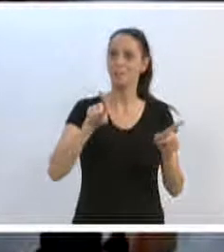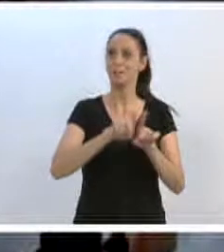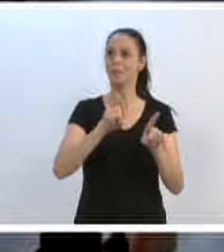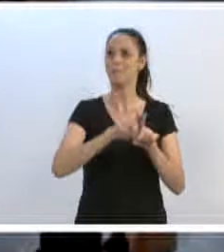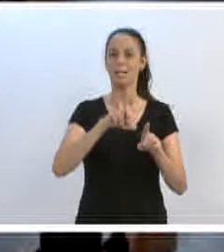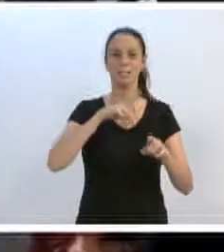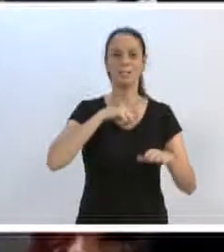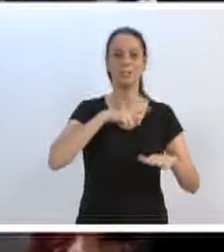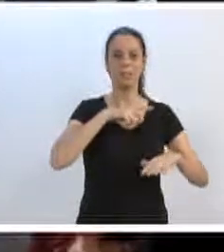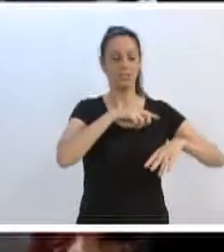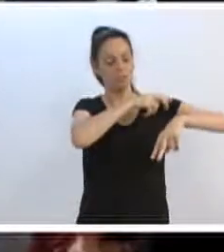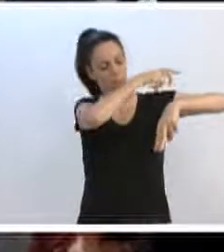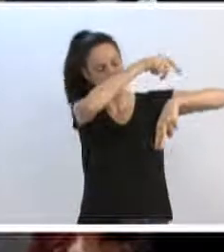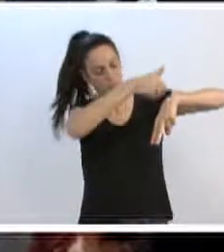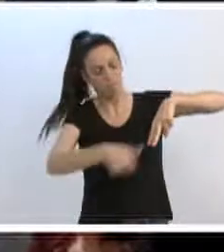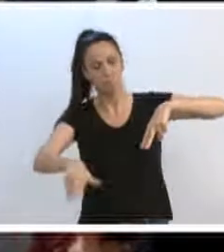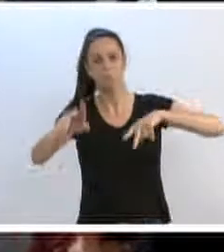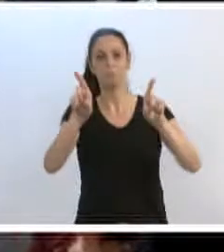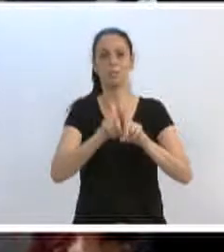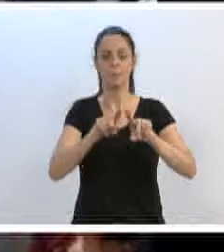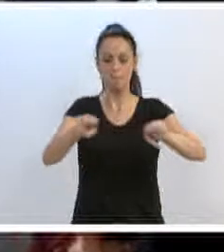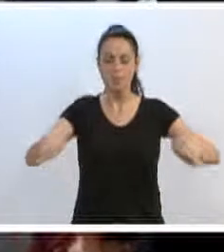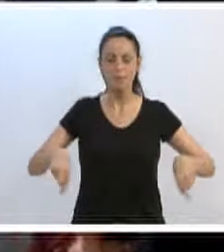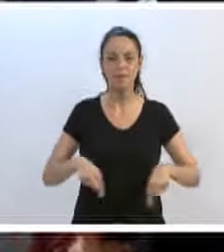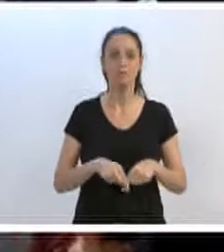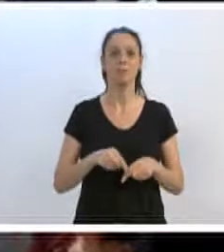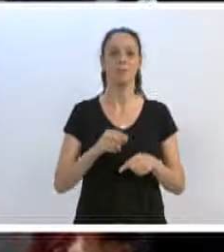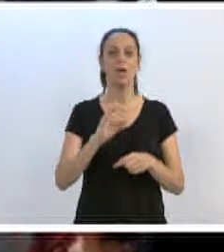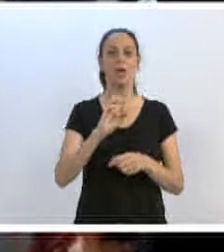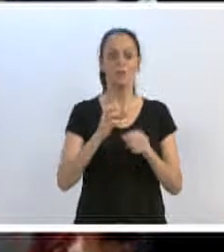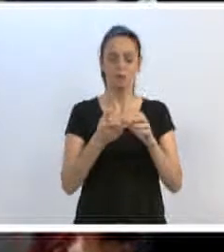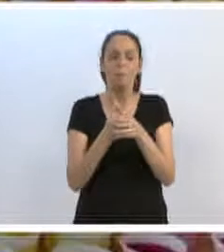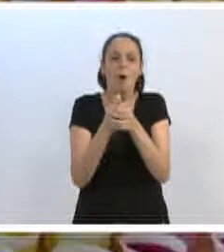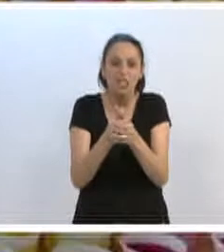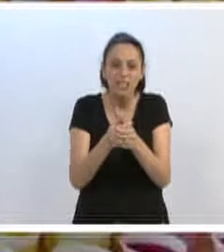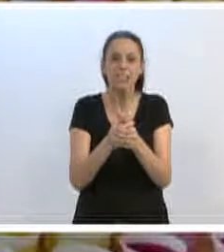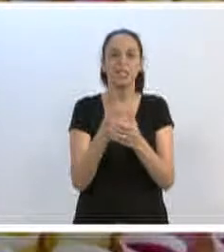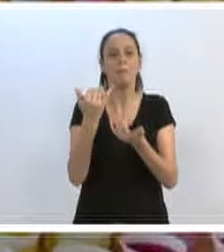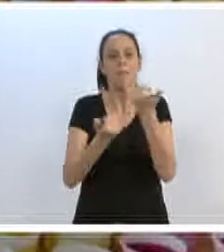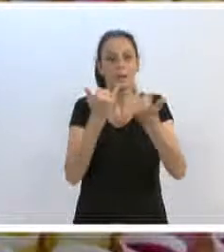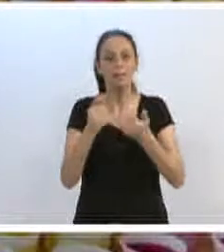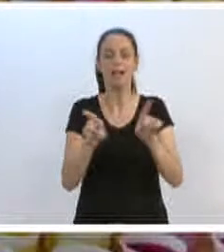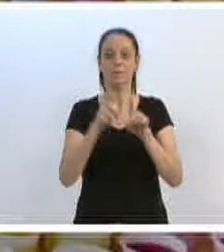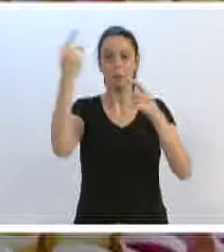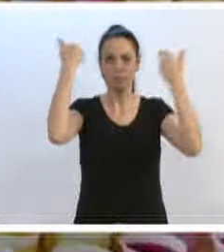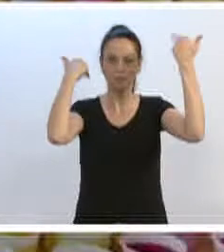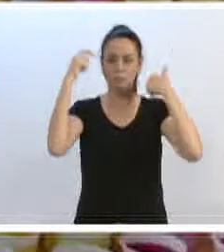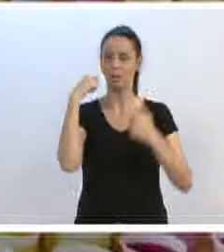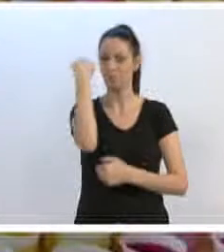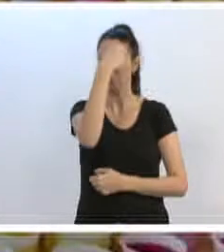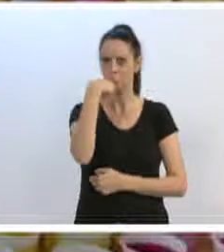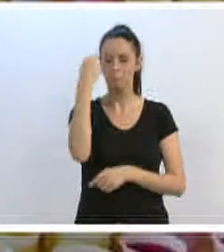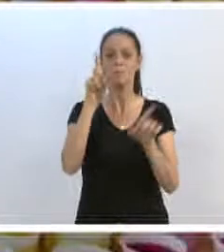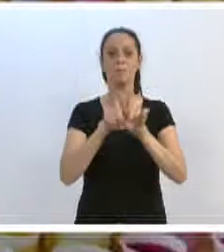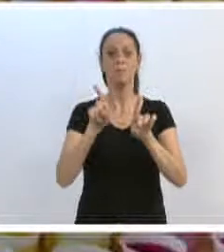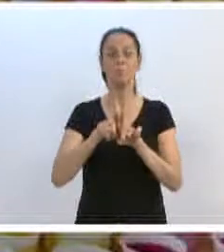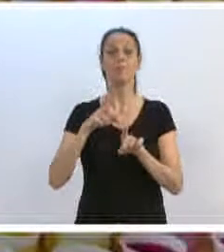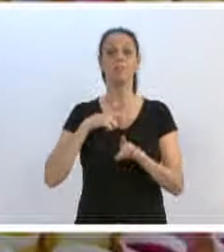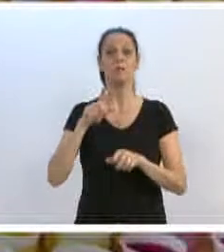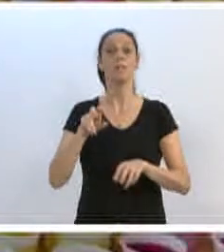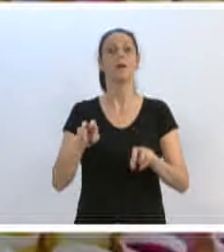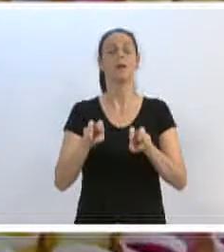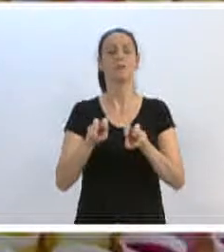tobogã, piscina de bolinha, pintura facial, corte de cabelo, futebol com as